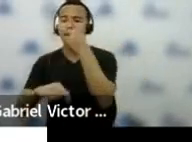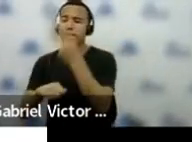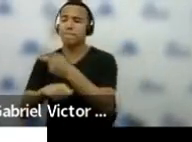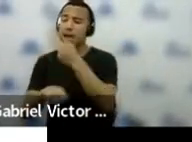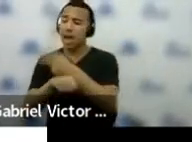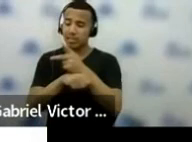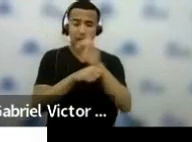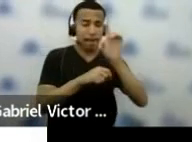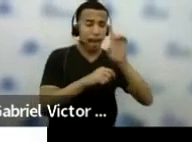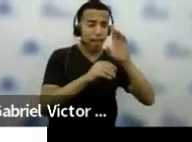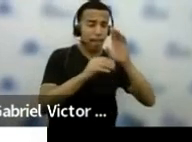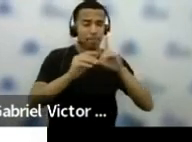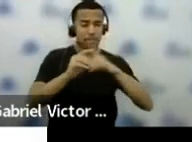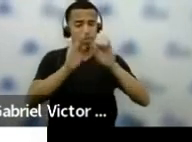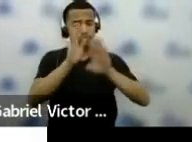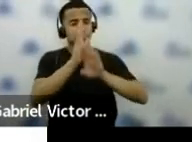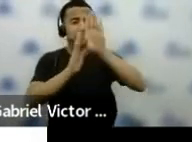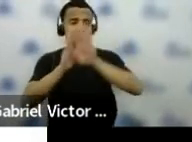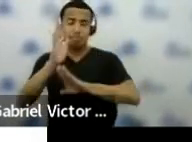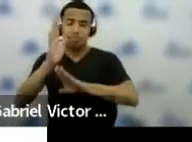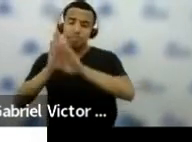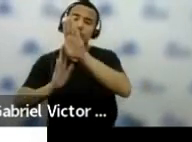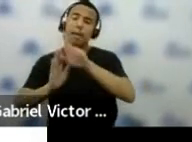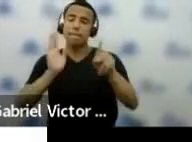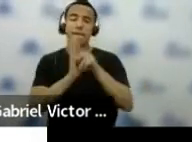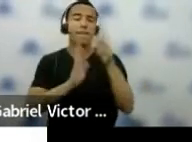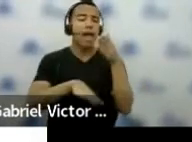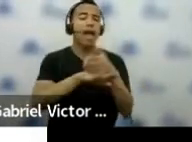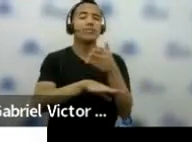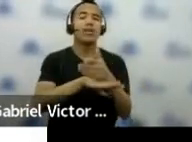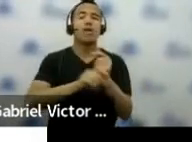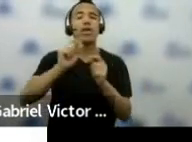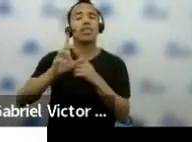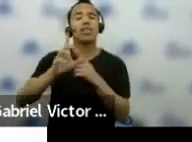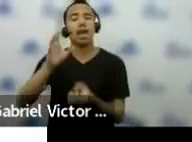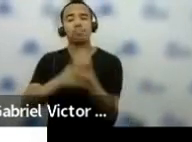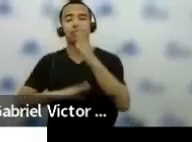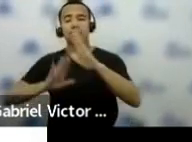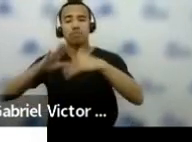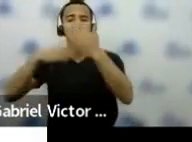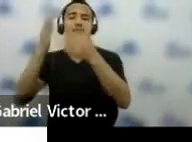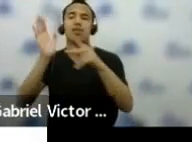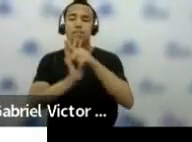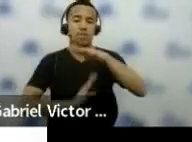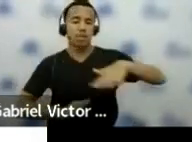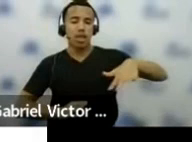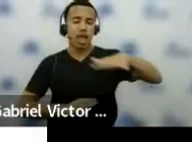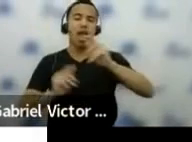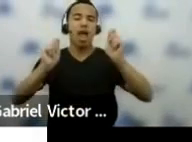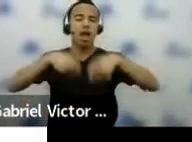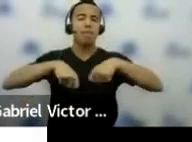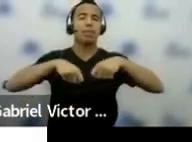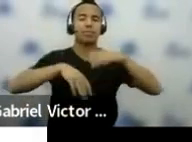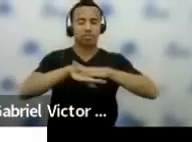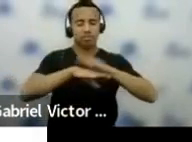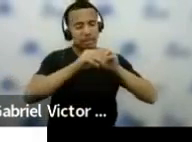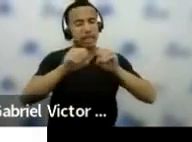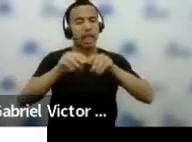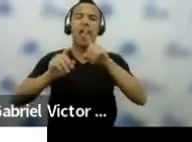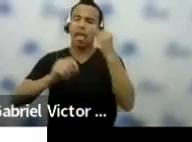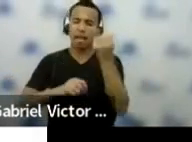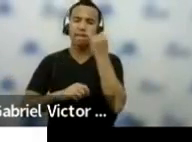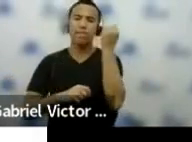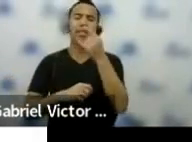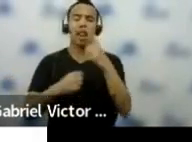vai ter um nível de acesso do que está sendo desenvolvido e criado no âmbito do centro de competência. Então, é importante aí